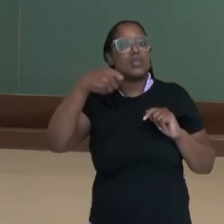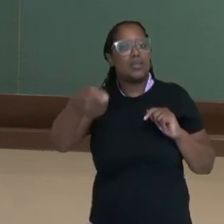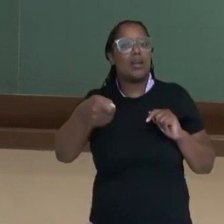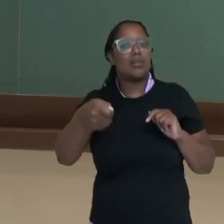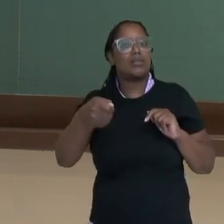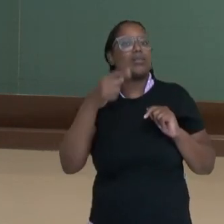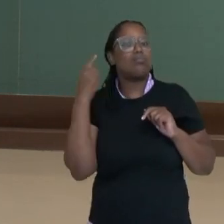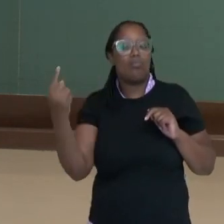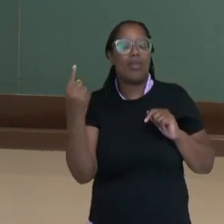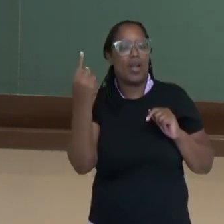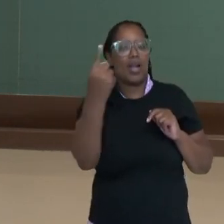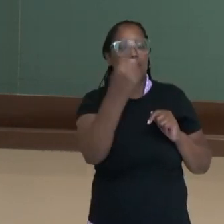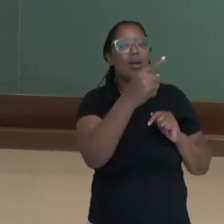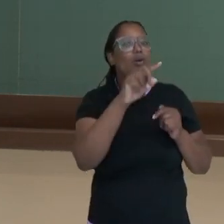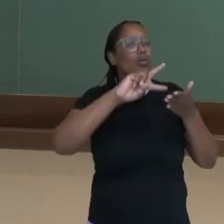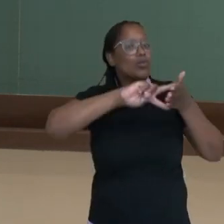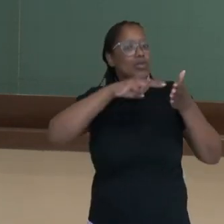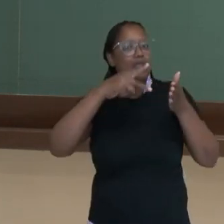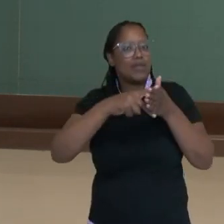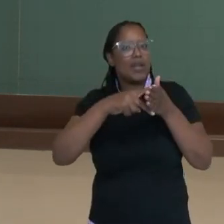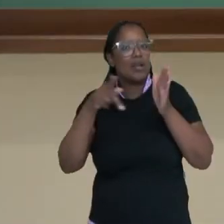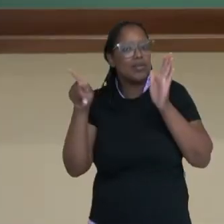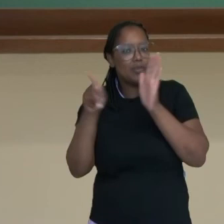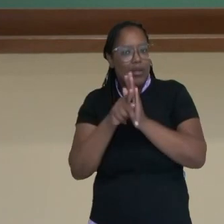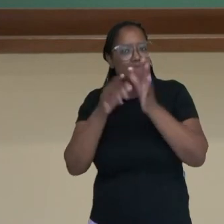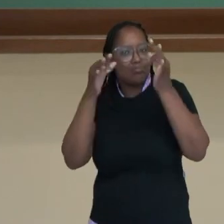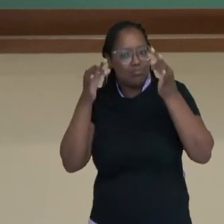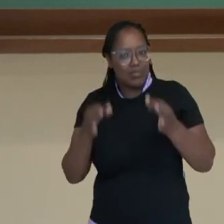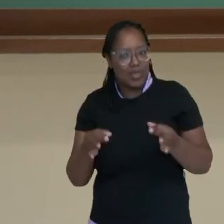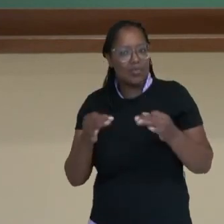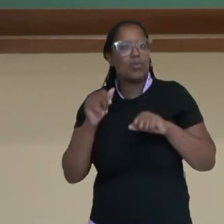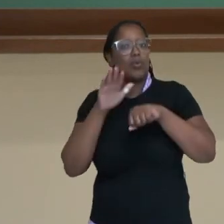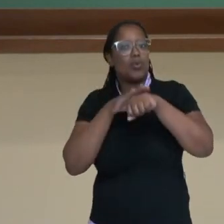cada um com seus significados. Certo, pessoal?